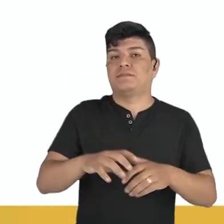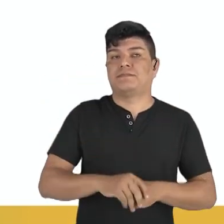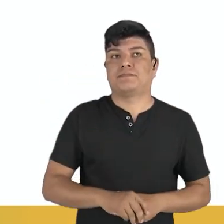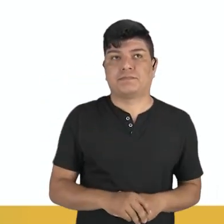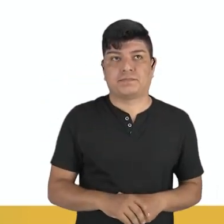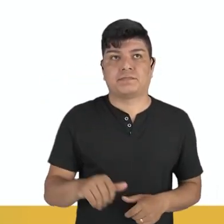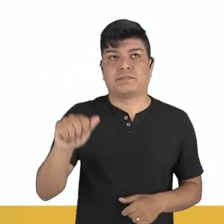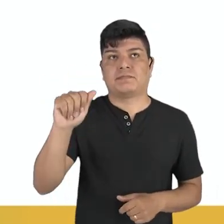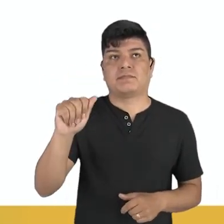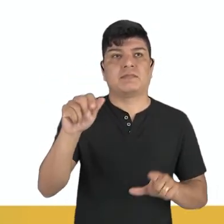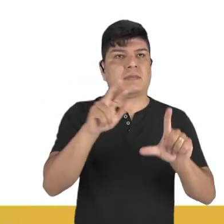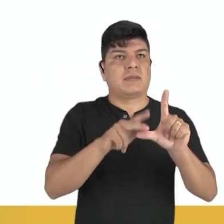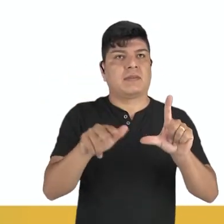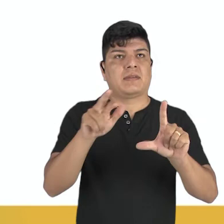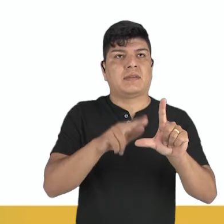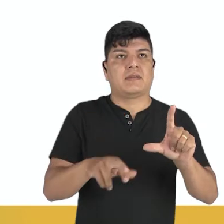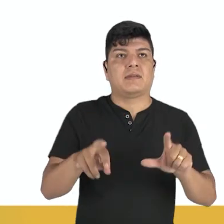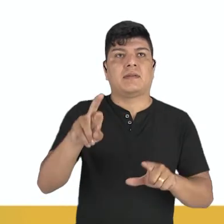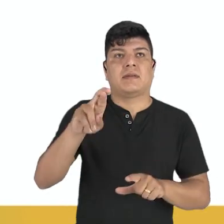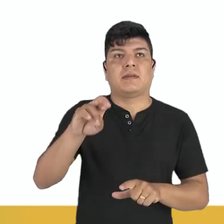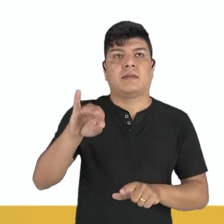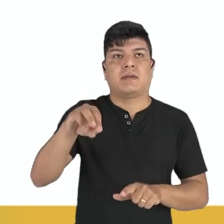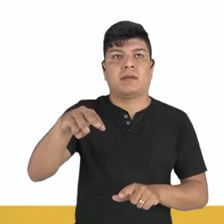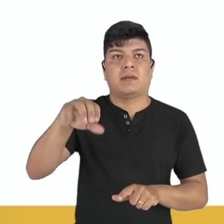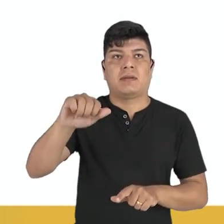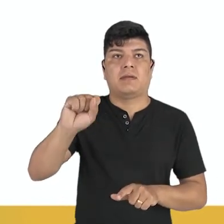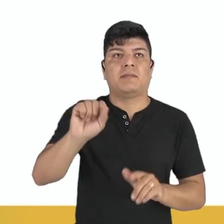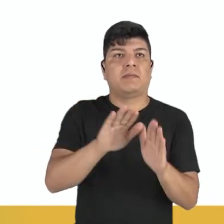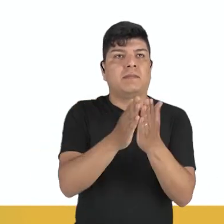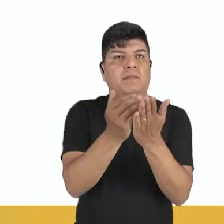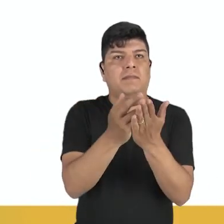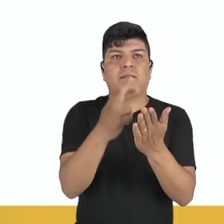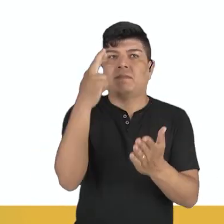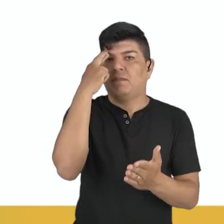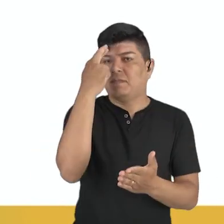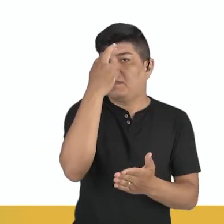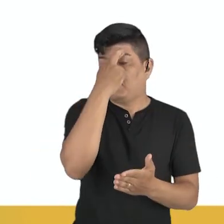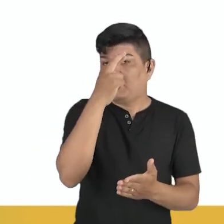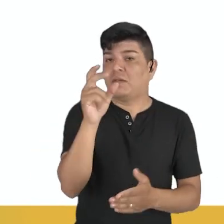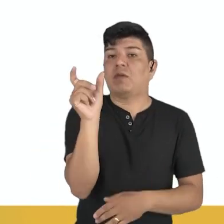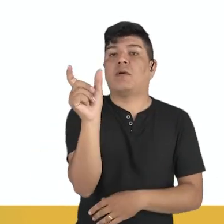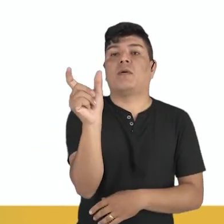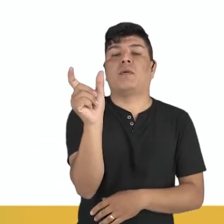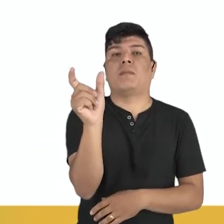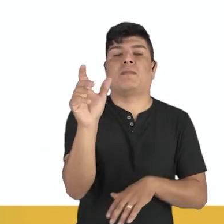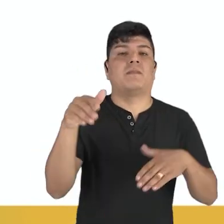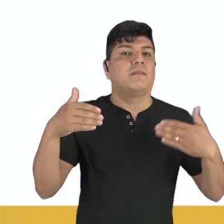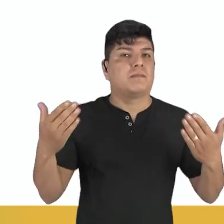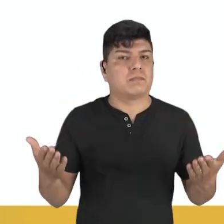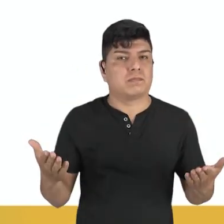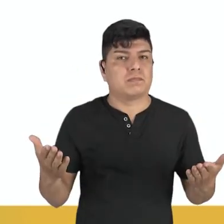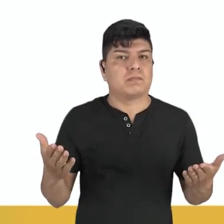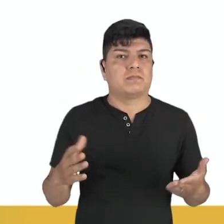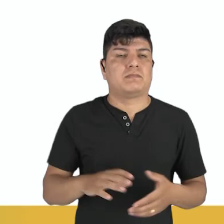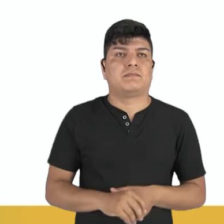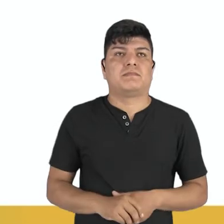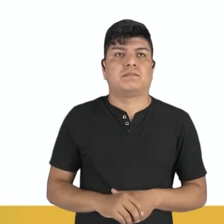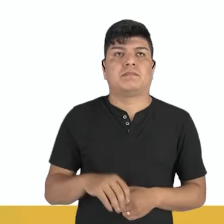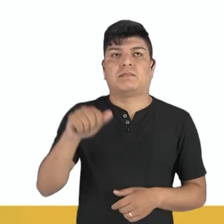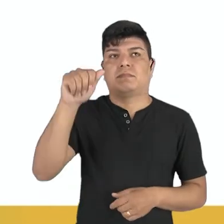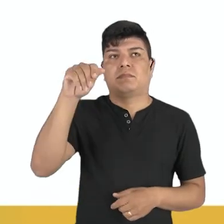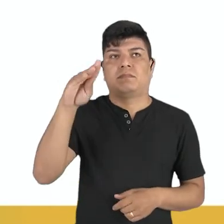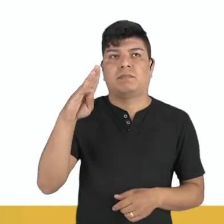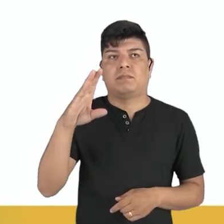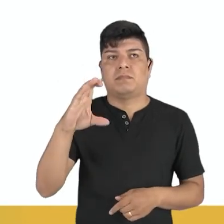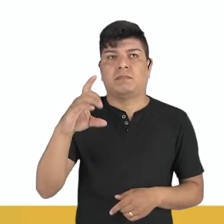a letras B rimas se livros histórias é palavras com a